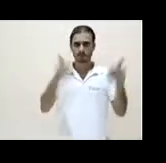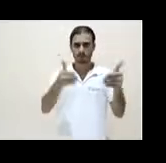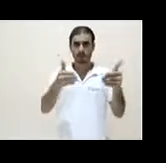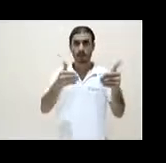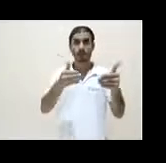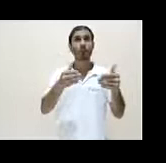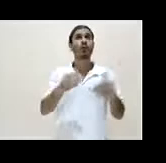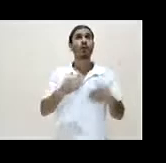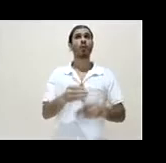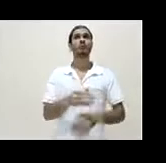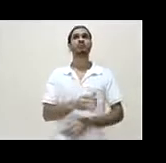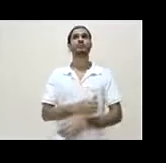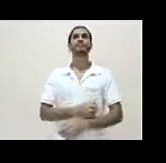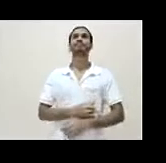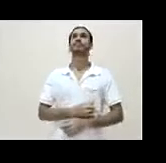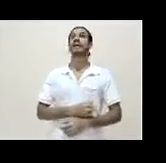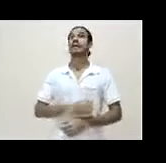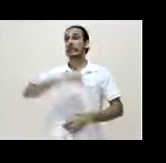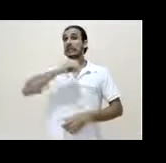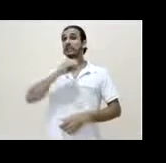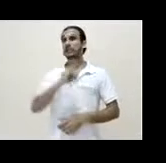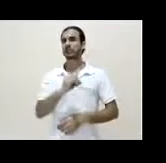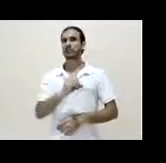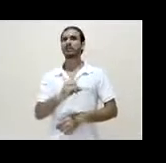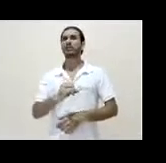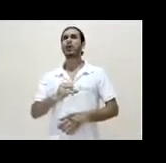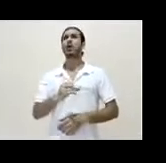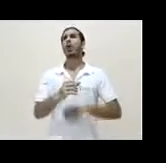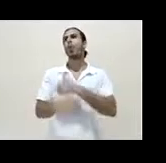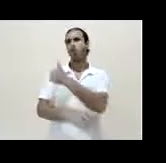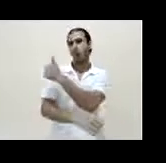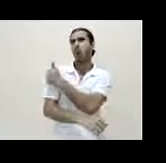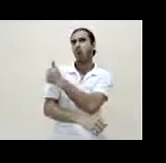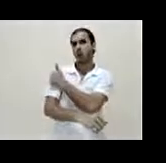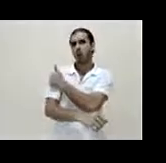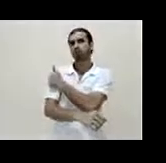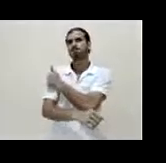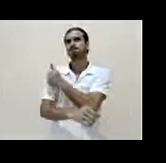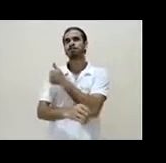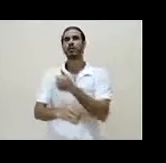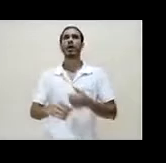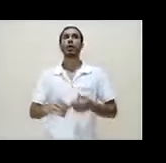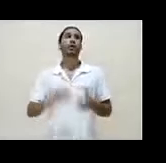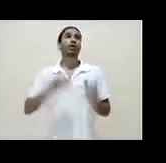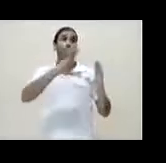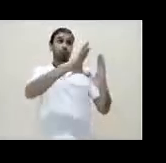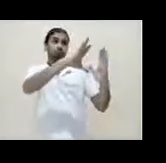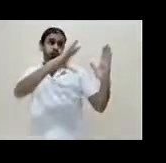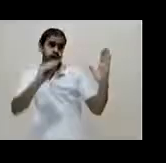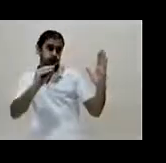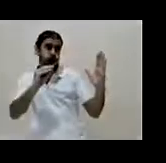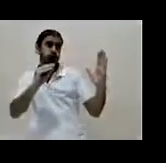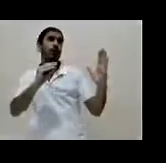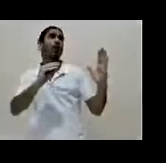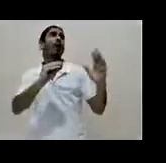se aquele código ele compila ou não, se ele executa ou não. Então, a compilação seria você analisar se não tem nenhum